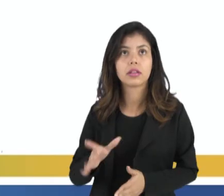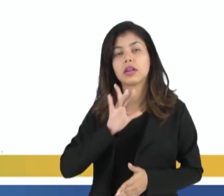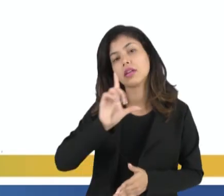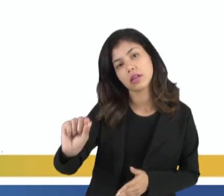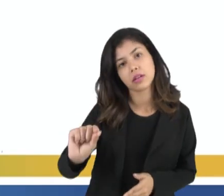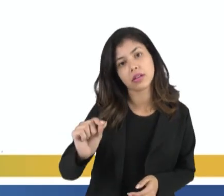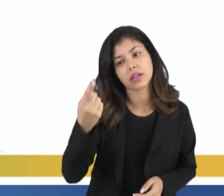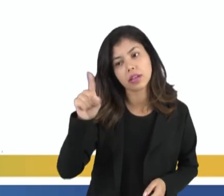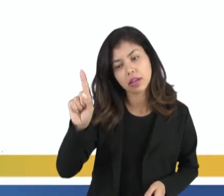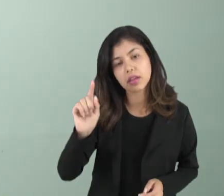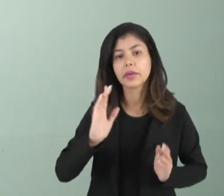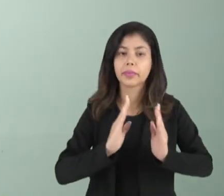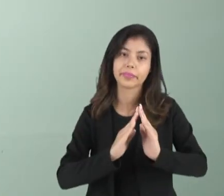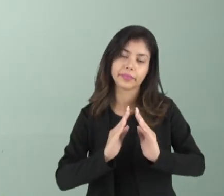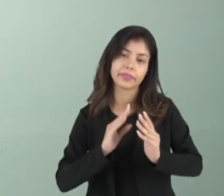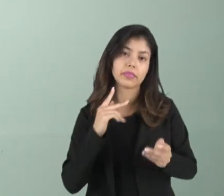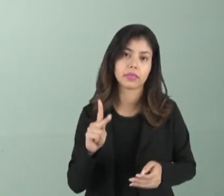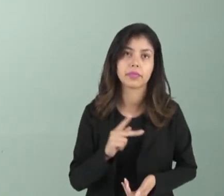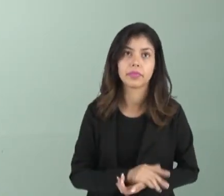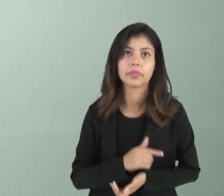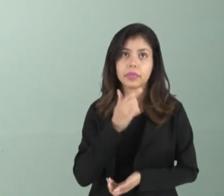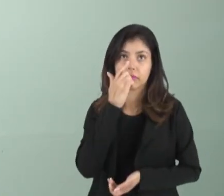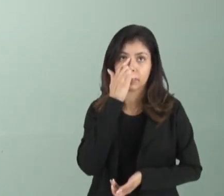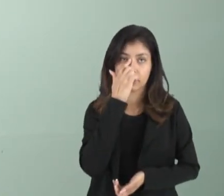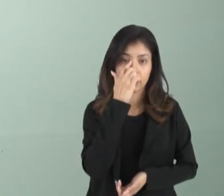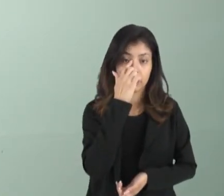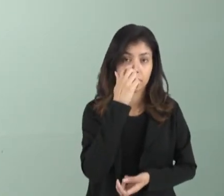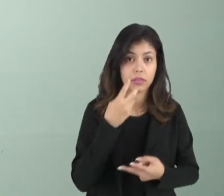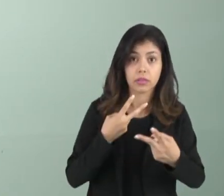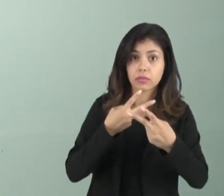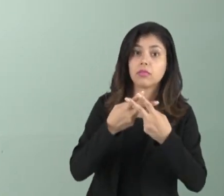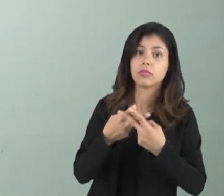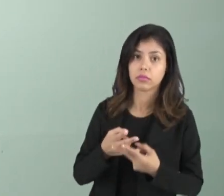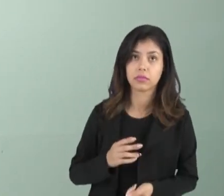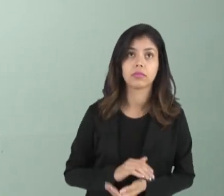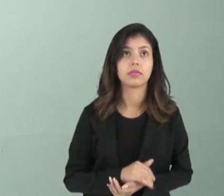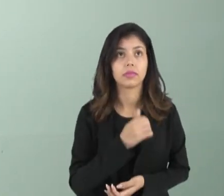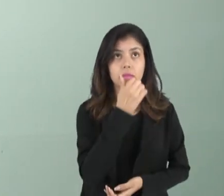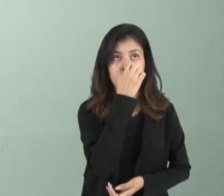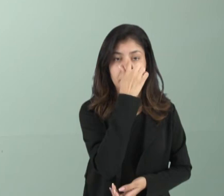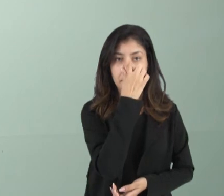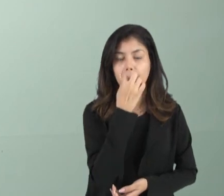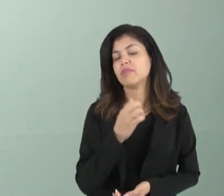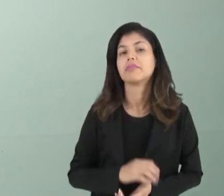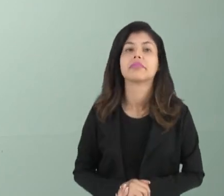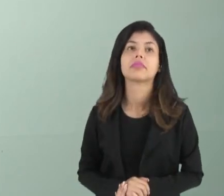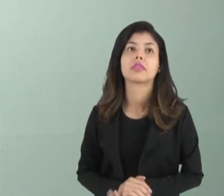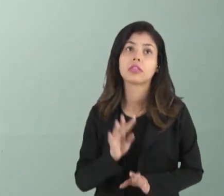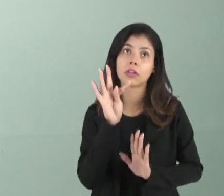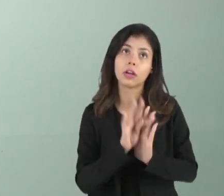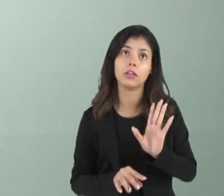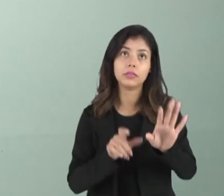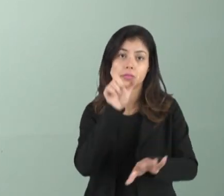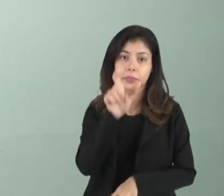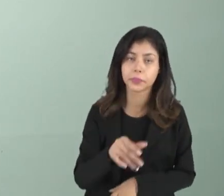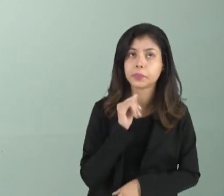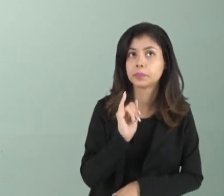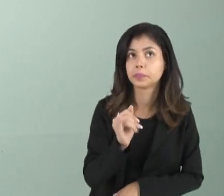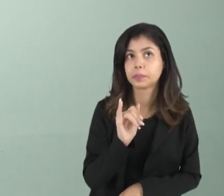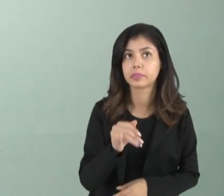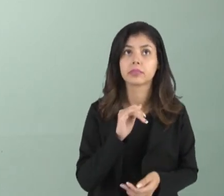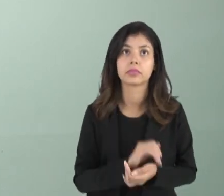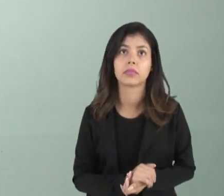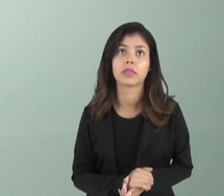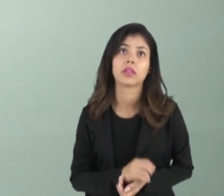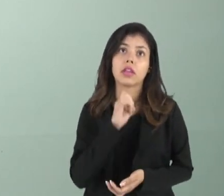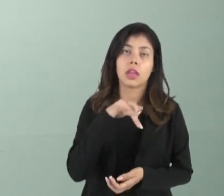que ele está querendo ir embora ali da casa dele, né? Daquela cadeia de disciplinas e amor. Então, nesse texto, o personagem